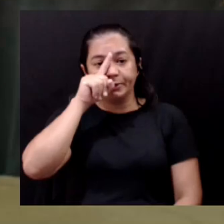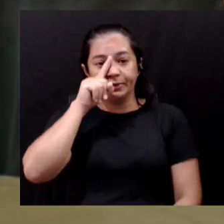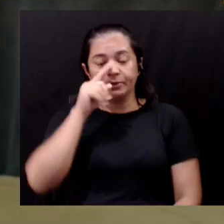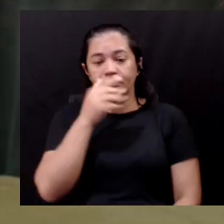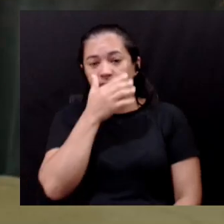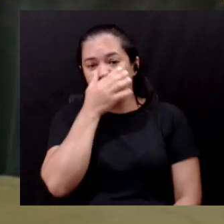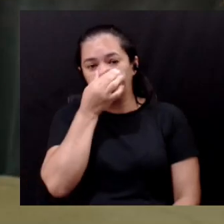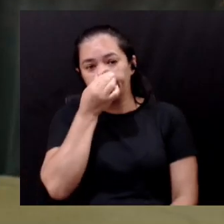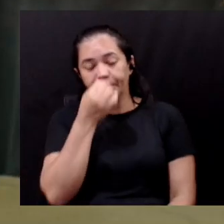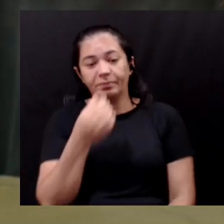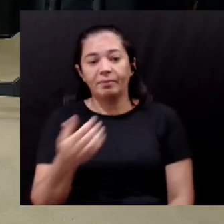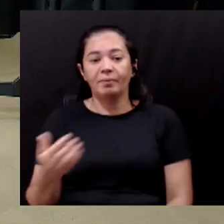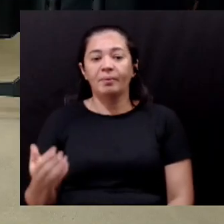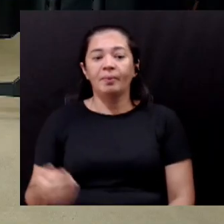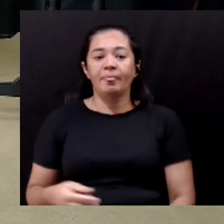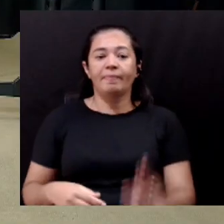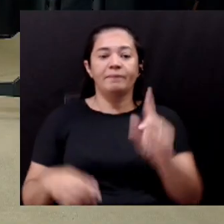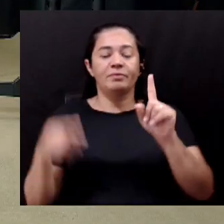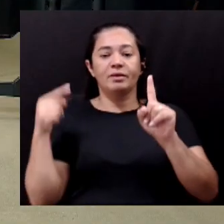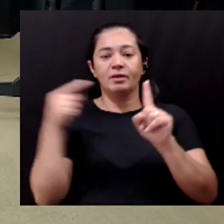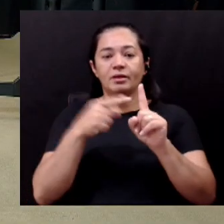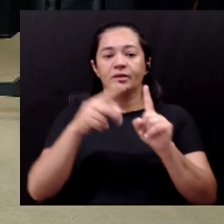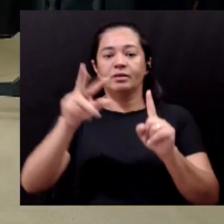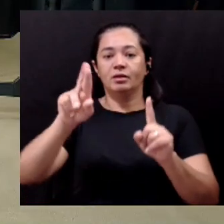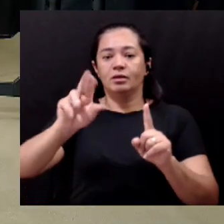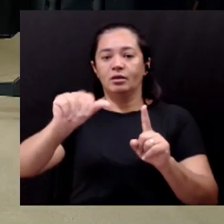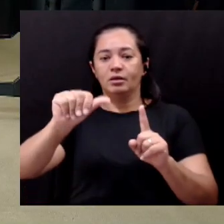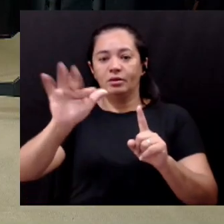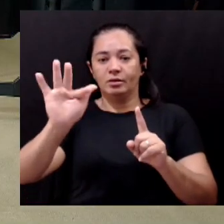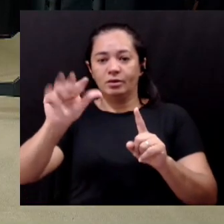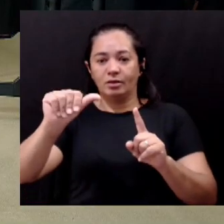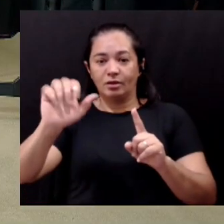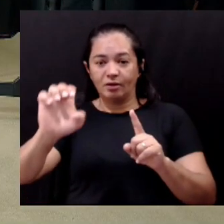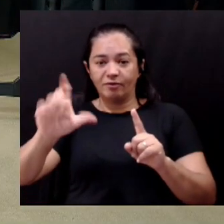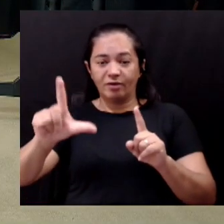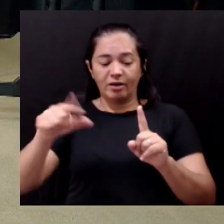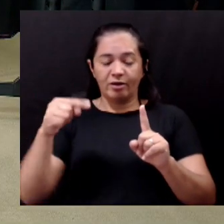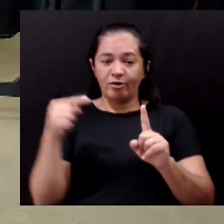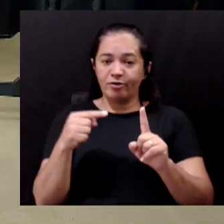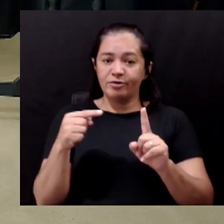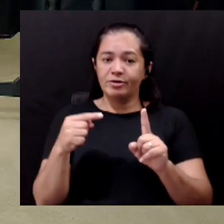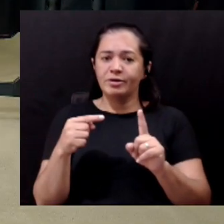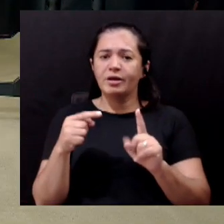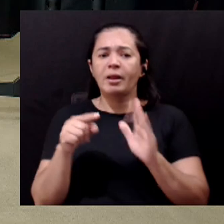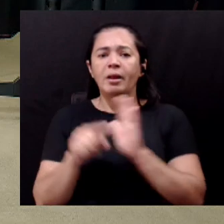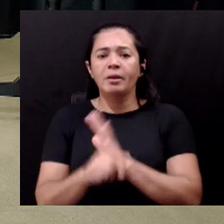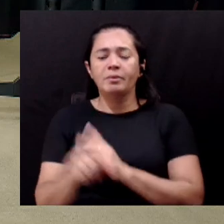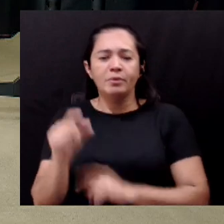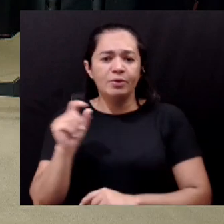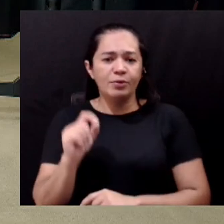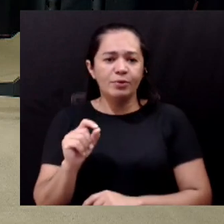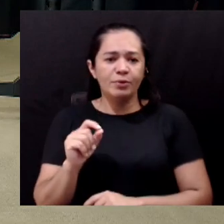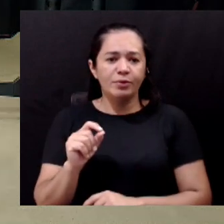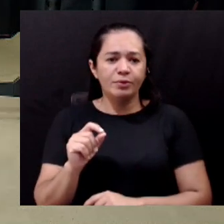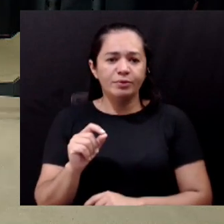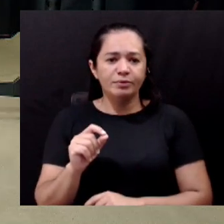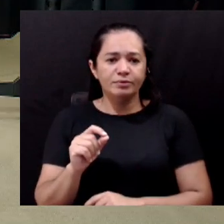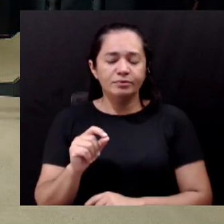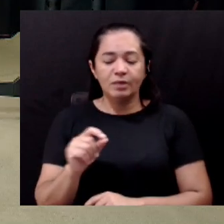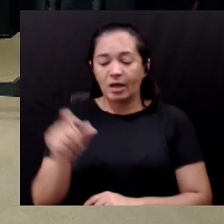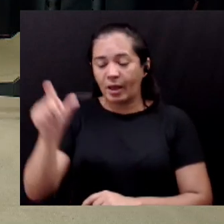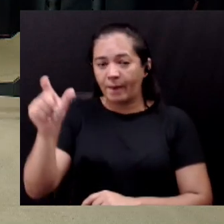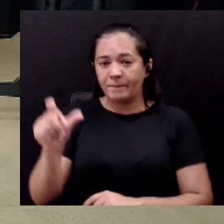Rafael. Rafael do Jardim Garcia, bom dia. Tem muito sucesso, ter muito sucesso pode mesmo